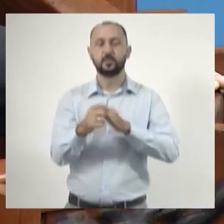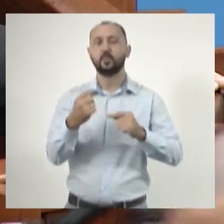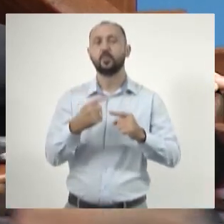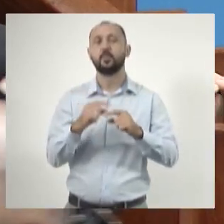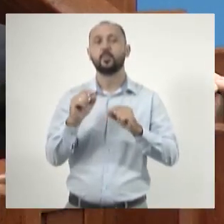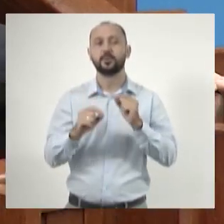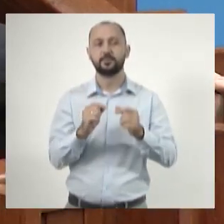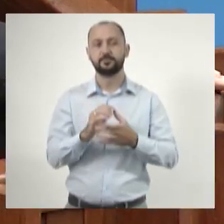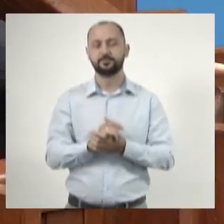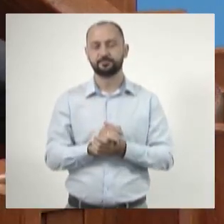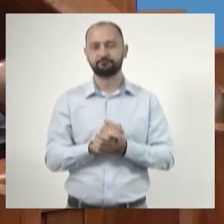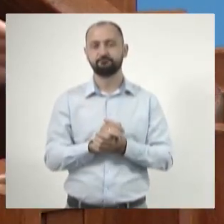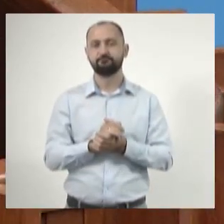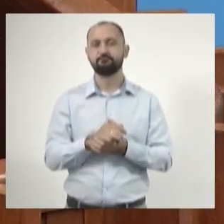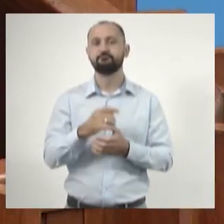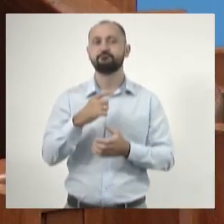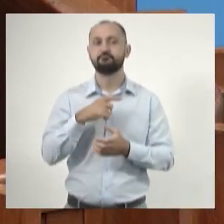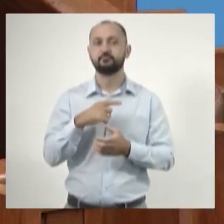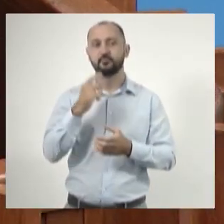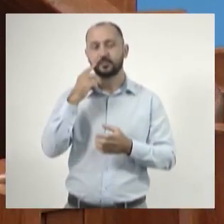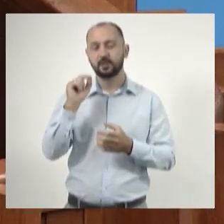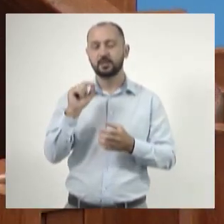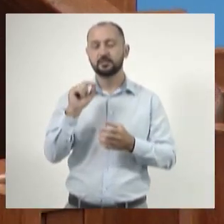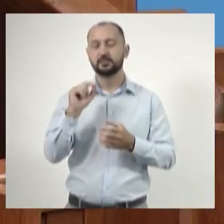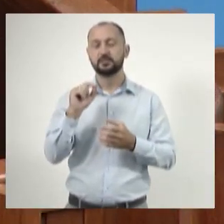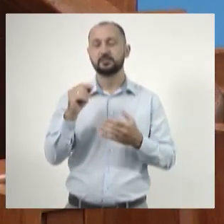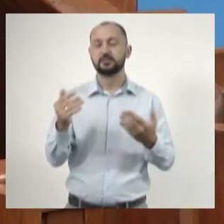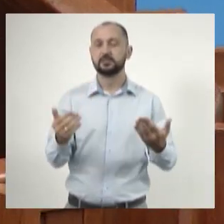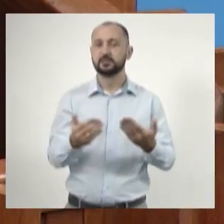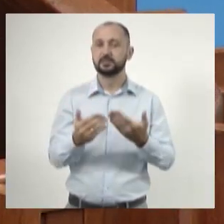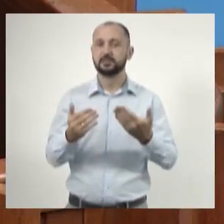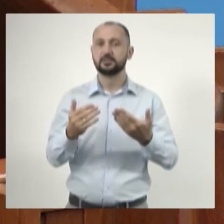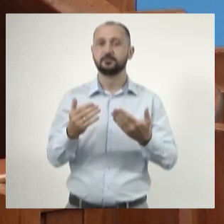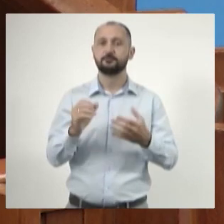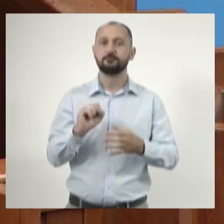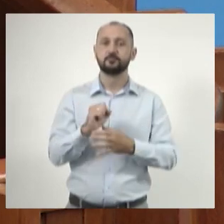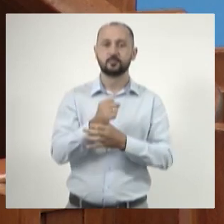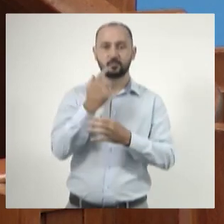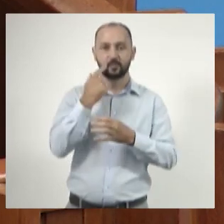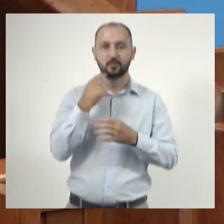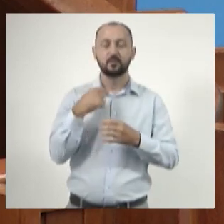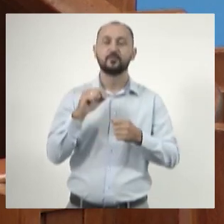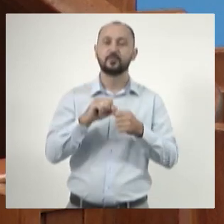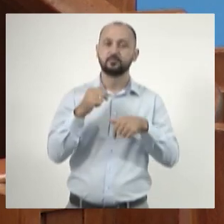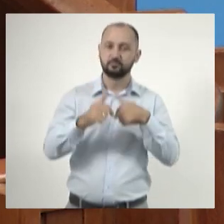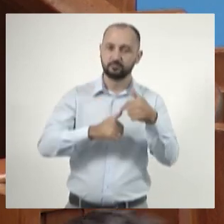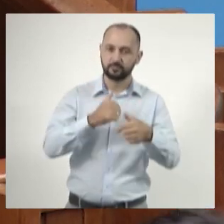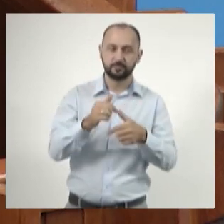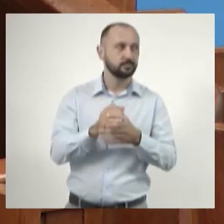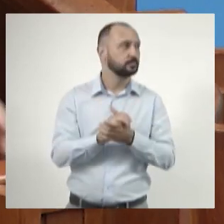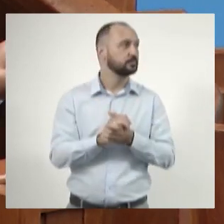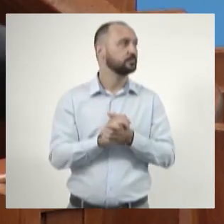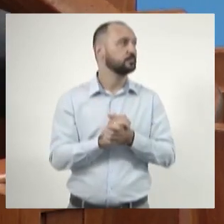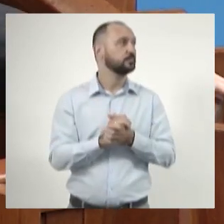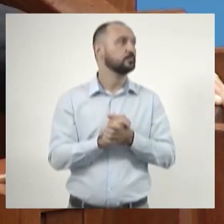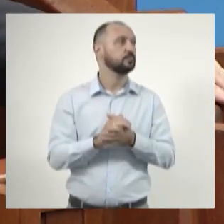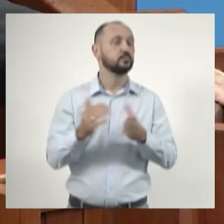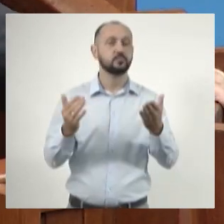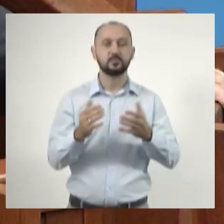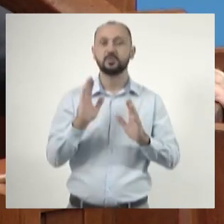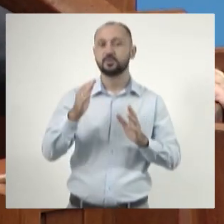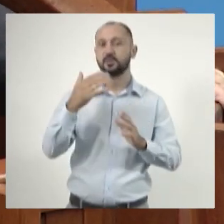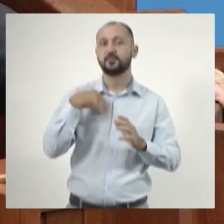além desse setor dar uma contribuição enorme no setor produtivo, que hoje nós